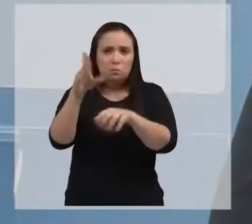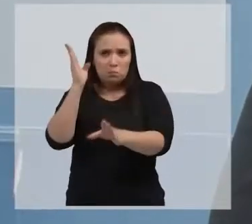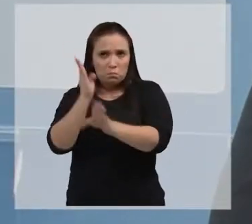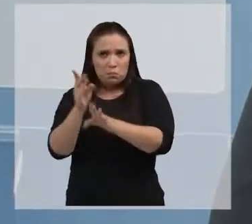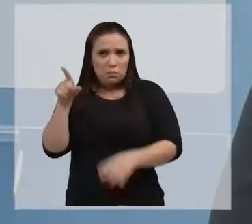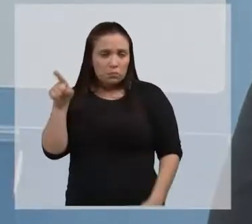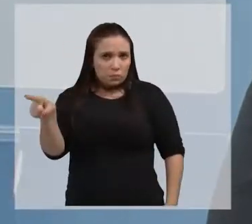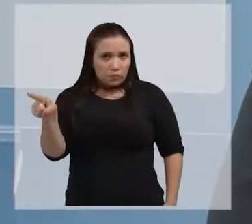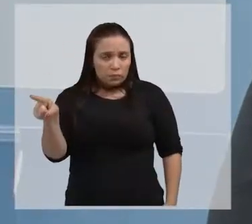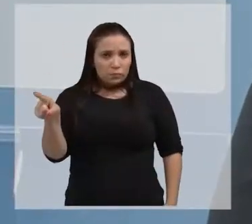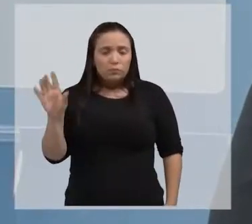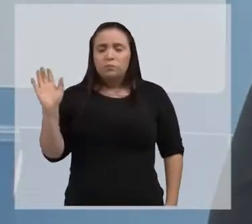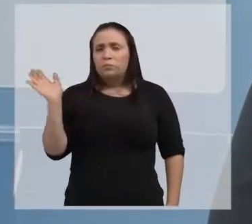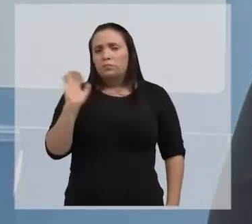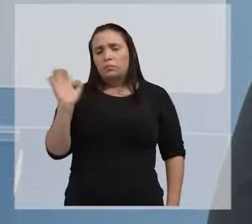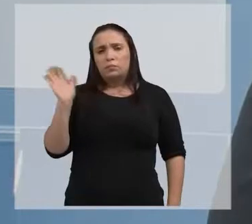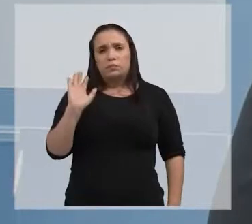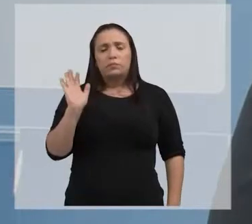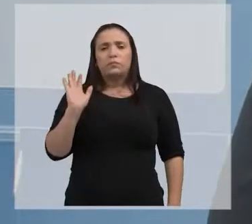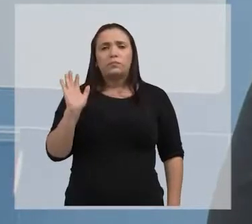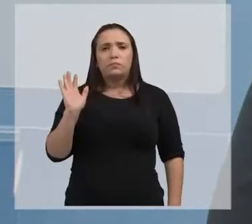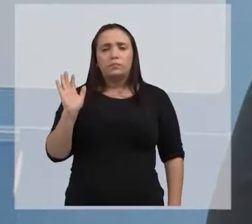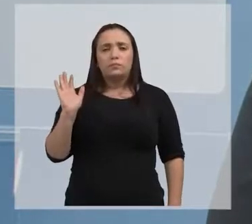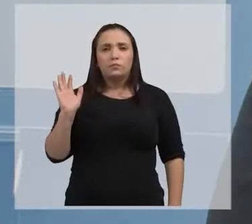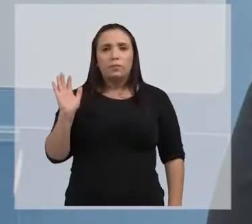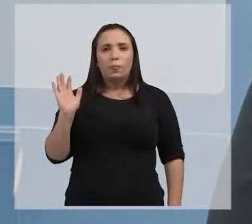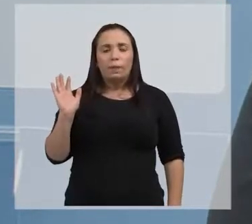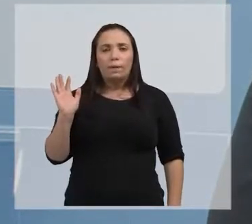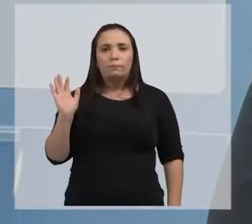que eu acho esses caras são